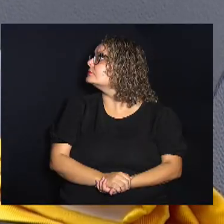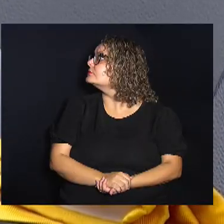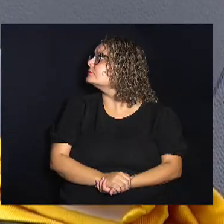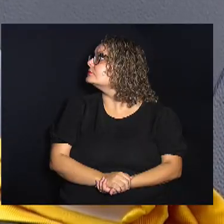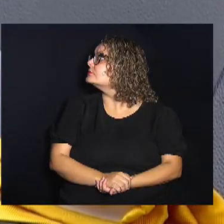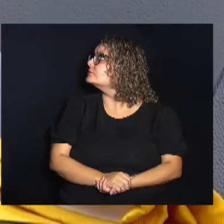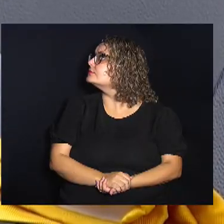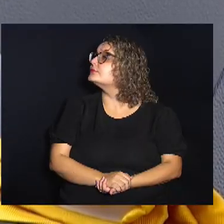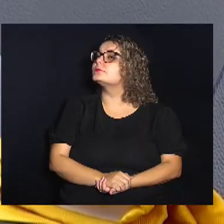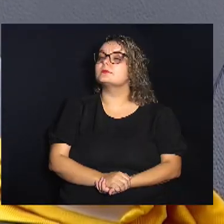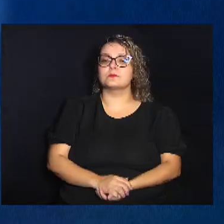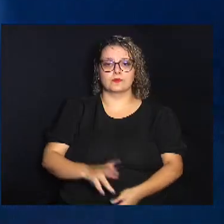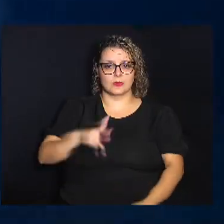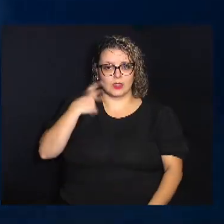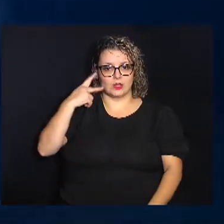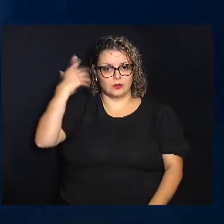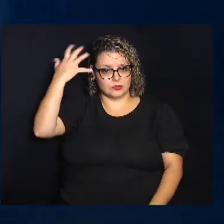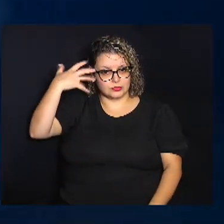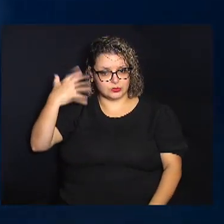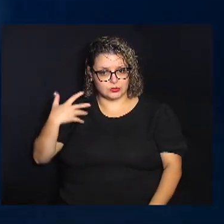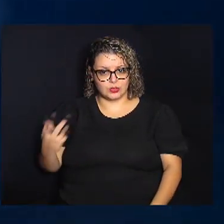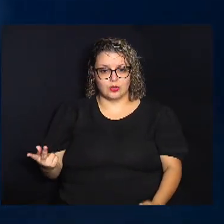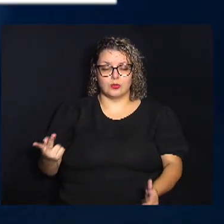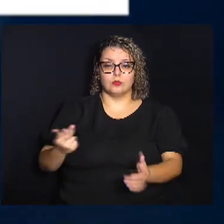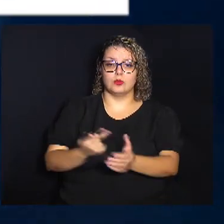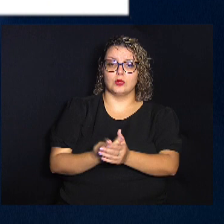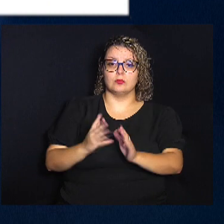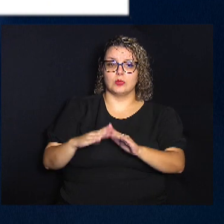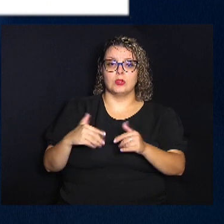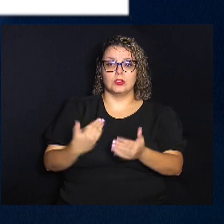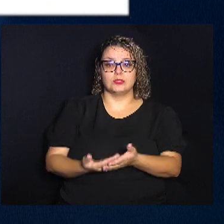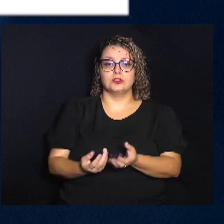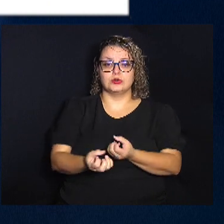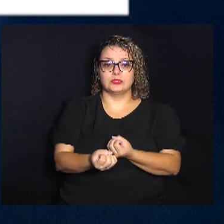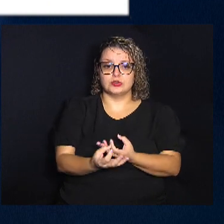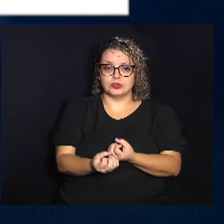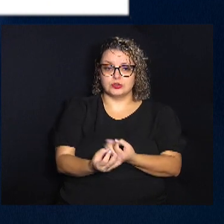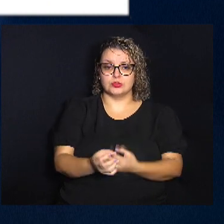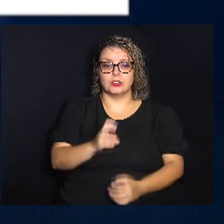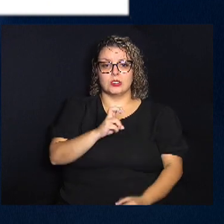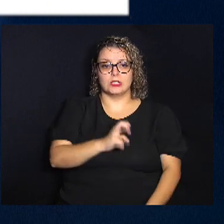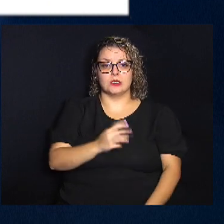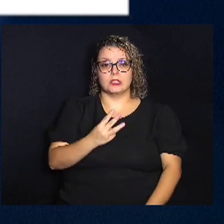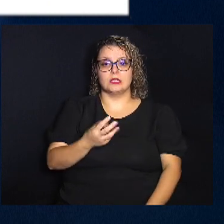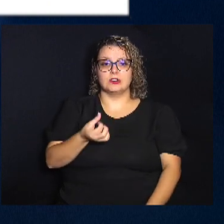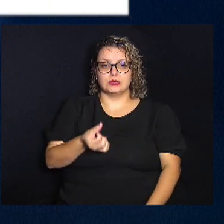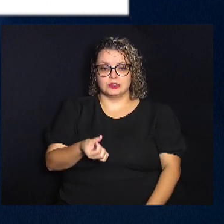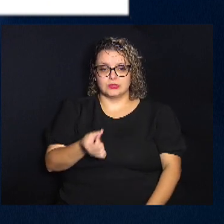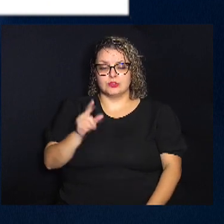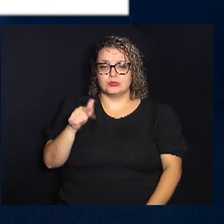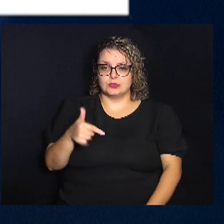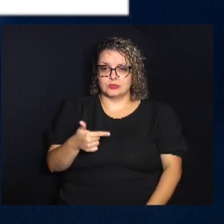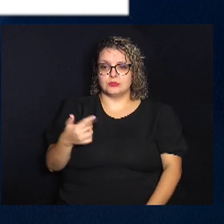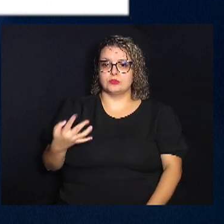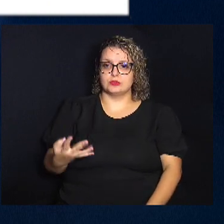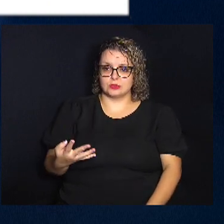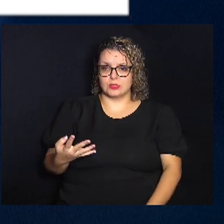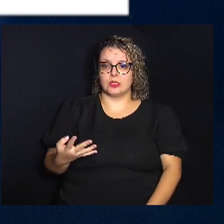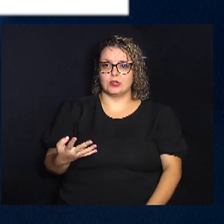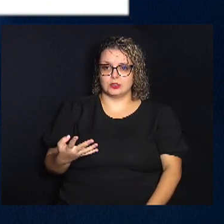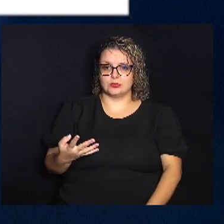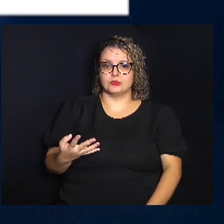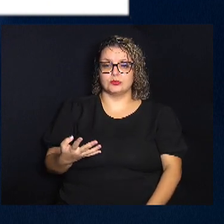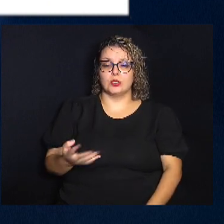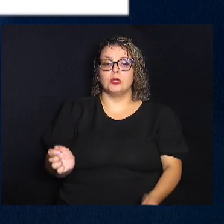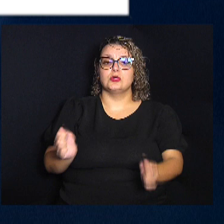A vereadora Guida Calisto protocolou o requerimento de informações de número 536 de 2024